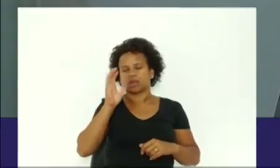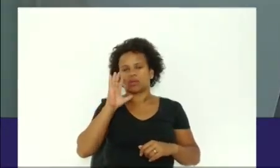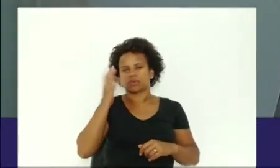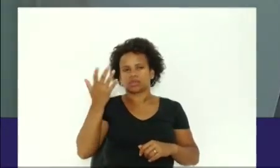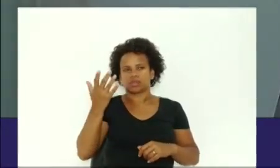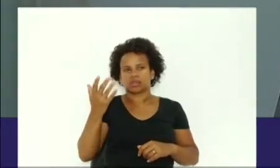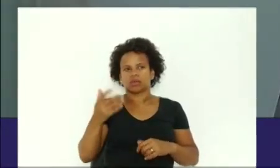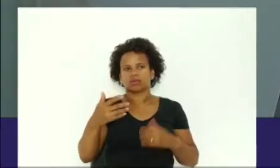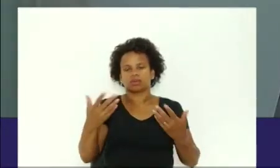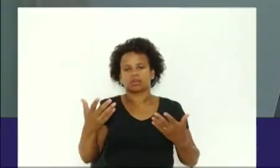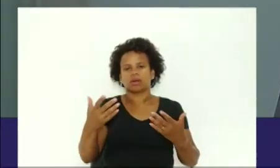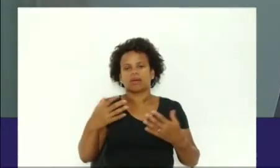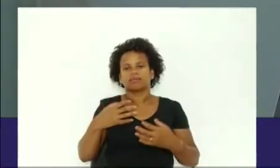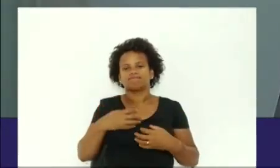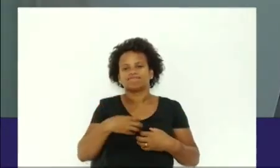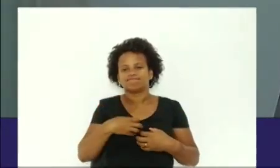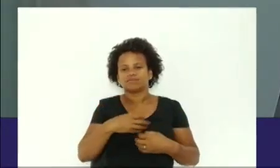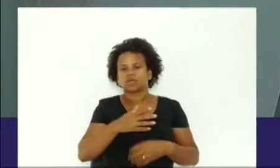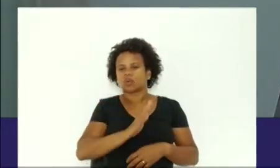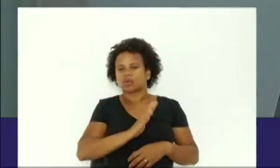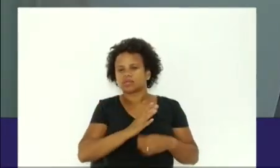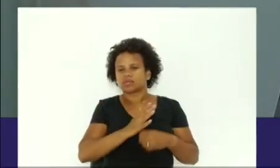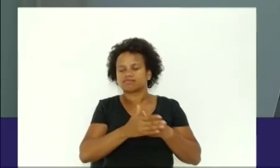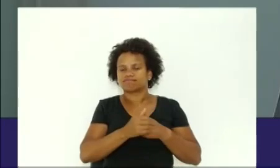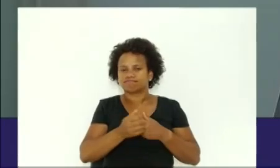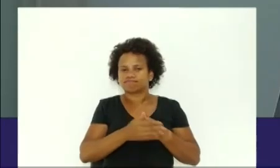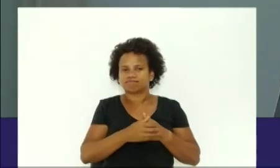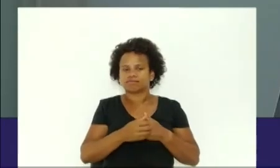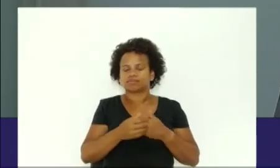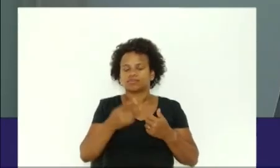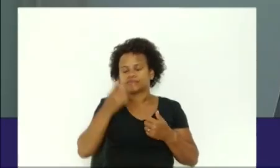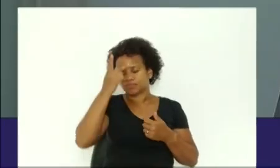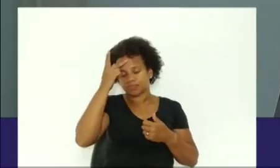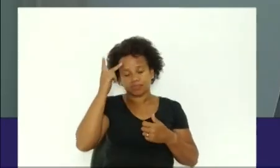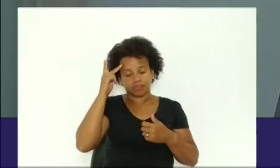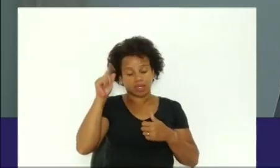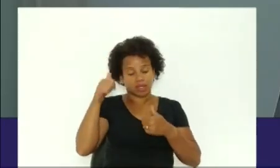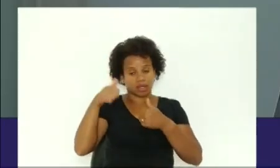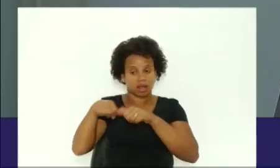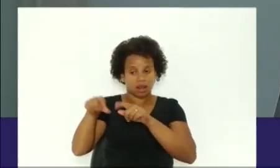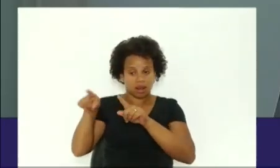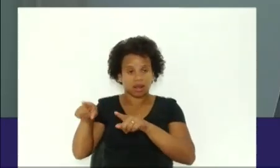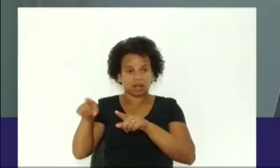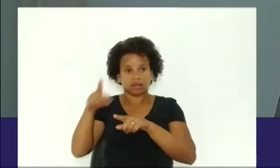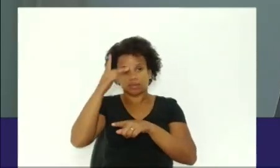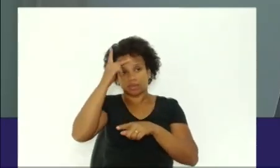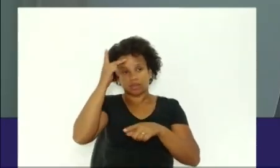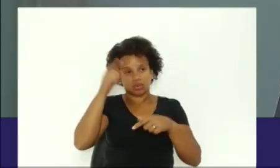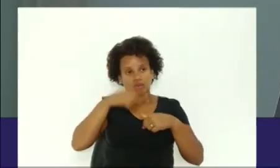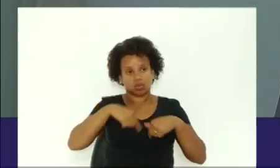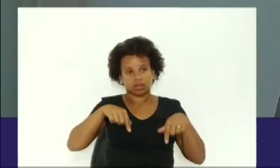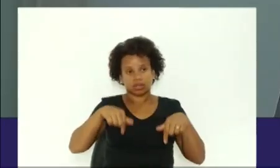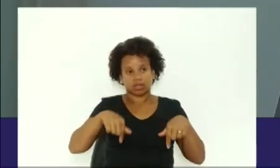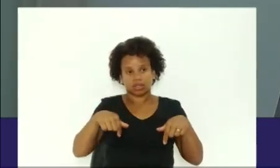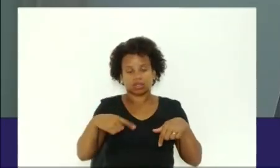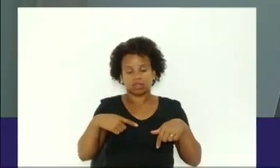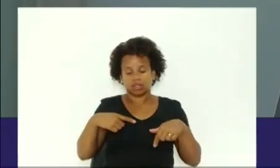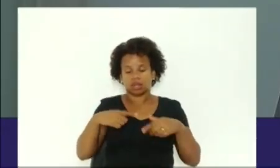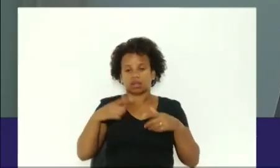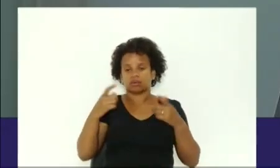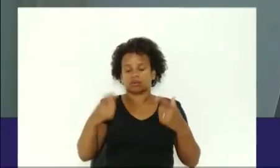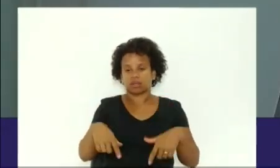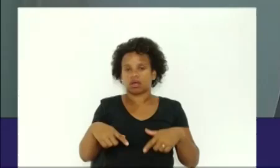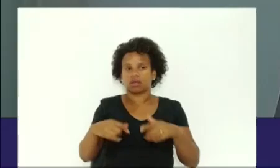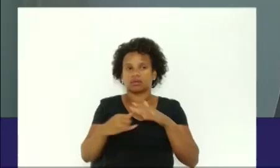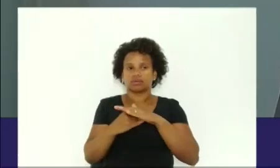essa acalenta o coração de quem está lá e de nós que estamos aqui, sabemos que tem uma entidade tão humana que pensa no próximo